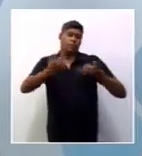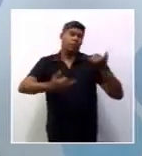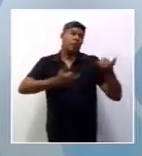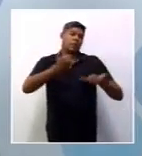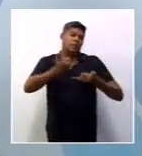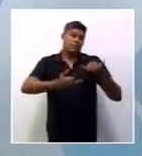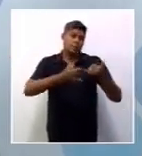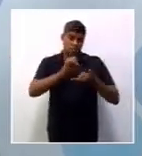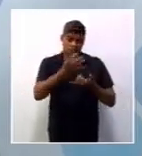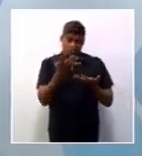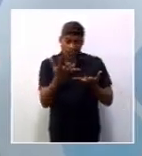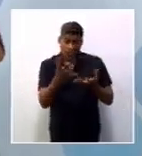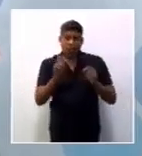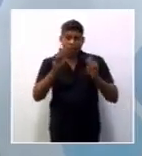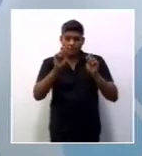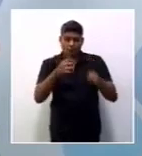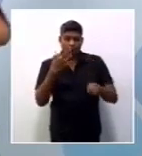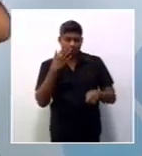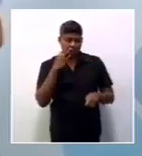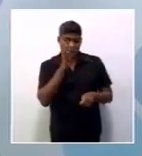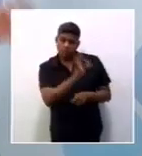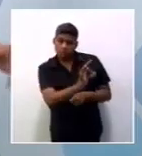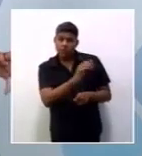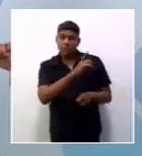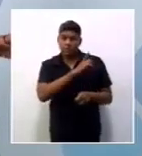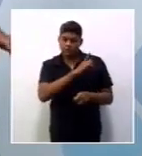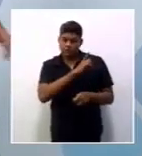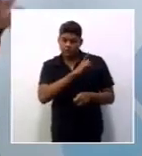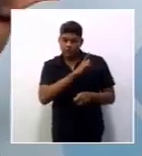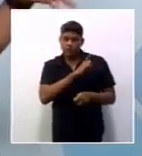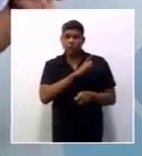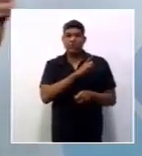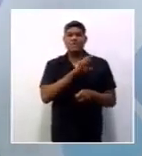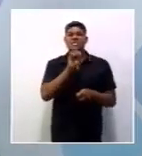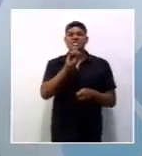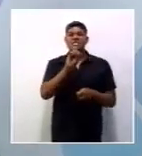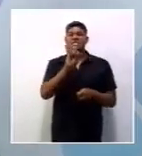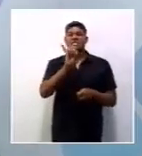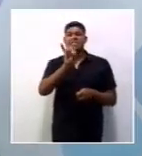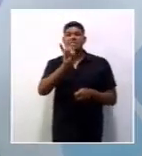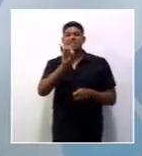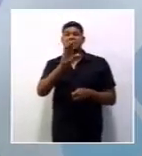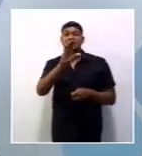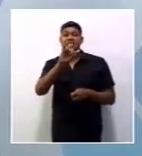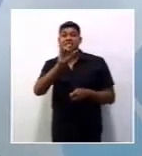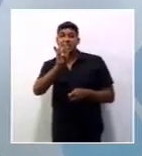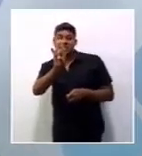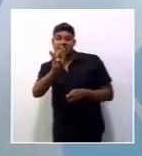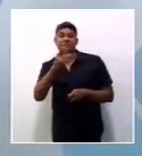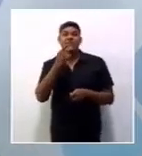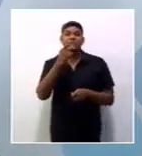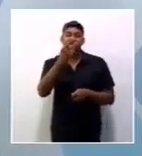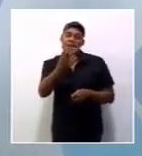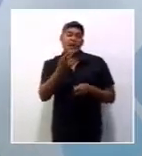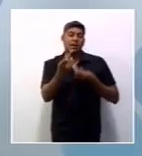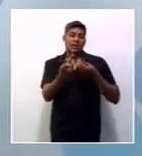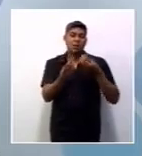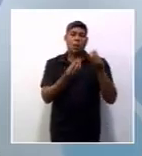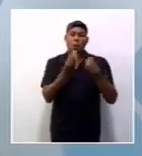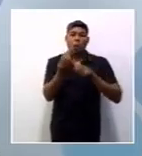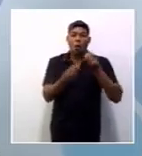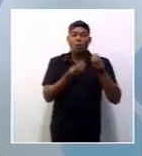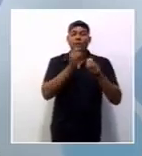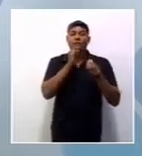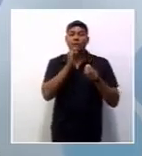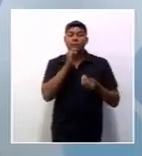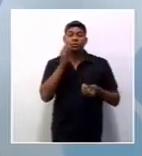Se vocês quiserem, vocês podem conferir isso. Tem tanto a parte do Cid, né, que é o dono do site, falando sobre, que é a questão de